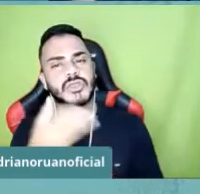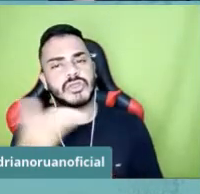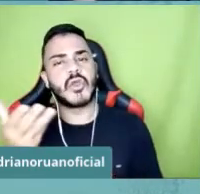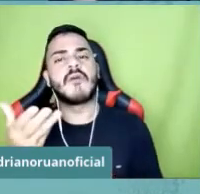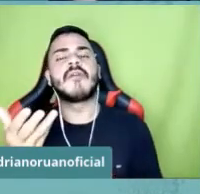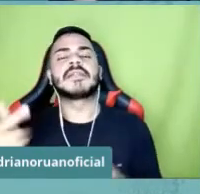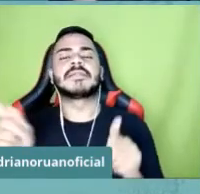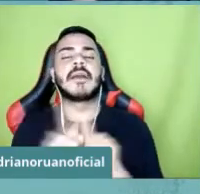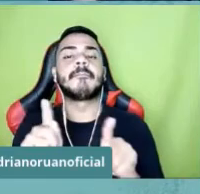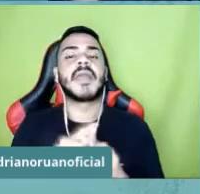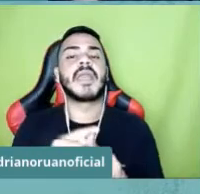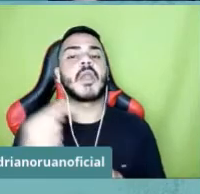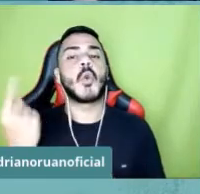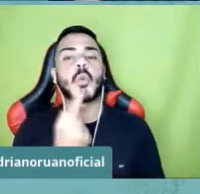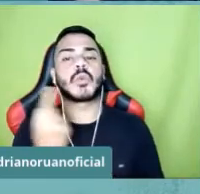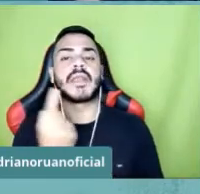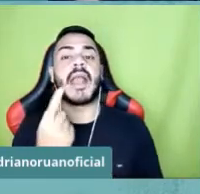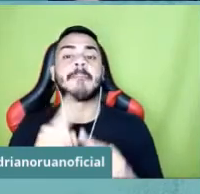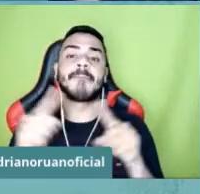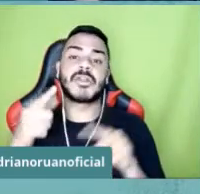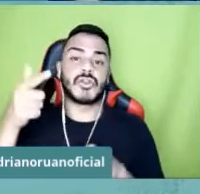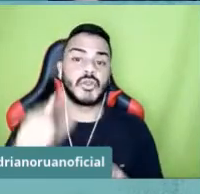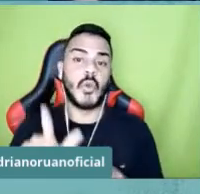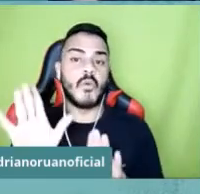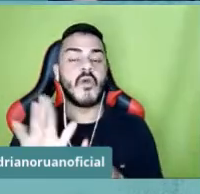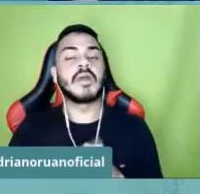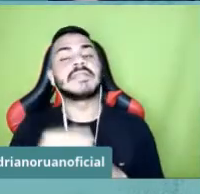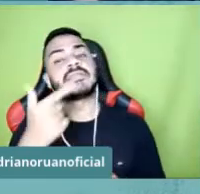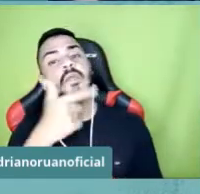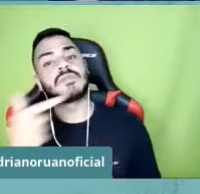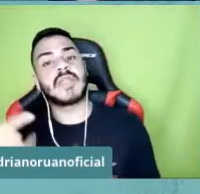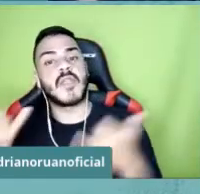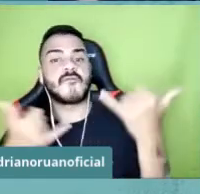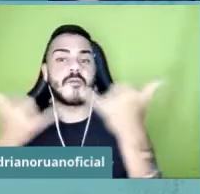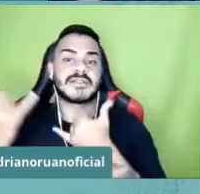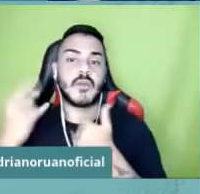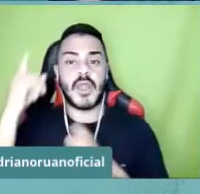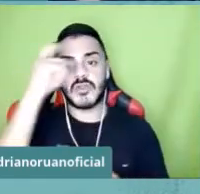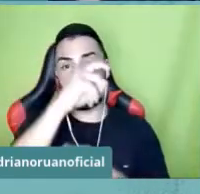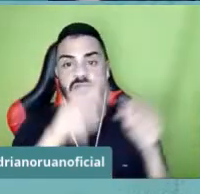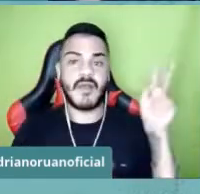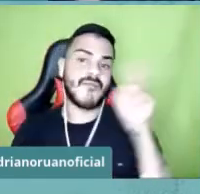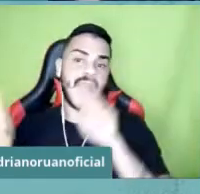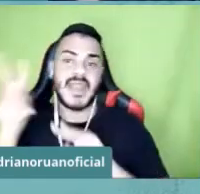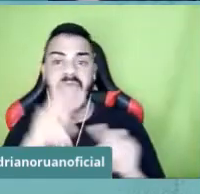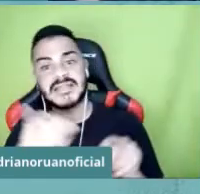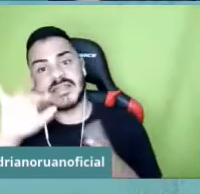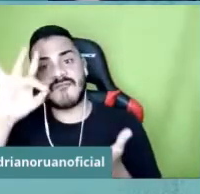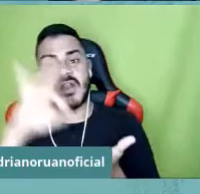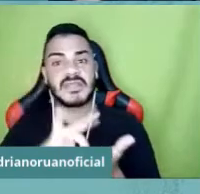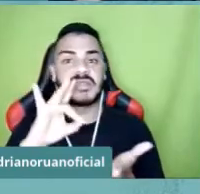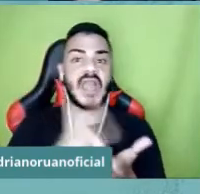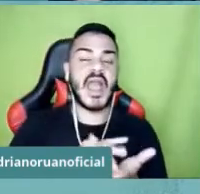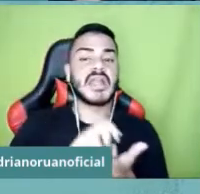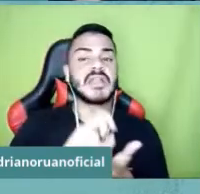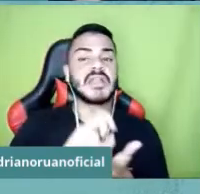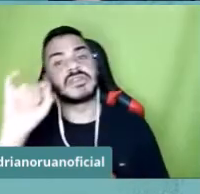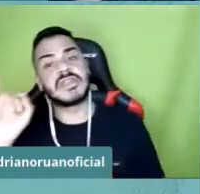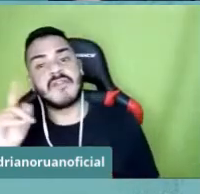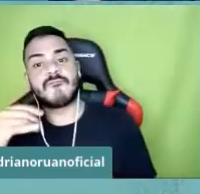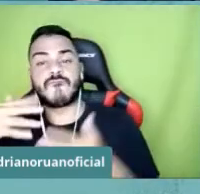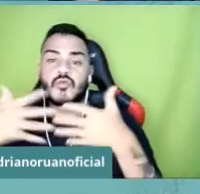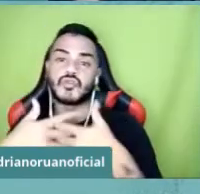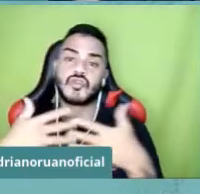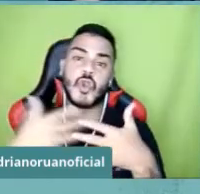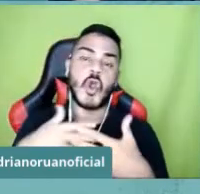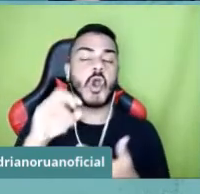única. Mas, mais uma vez, a gente não tendo dados, é difícil avaliar se é verdade, se o dado é real, se funciona ou não funciona,